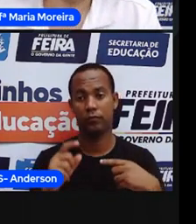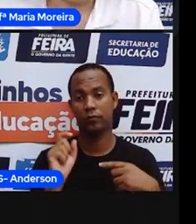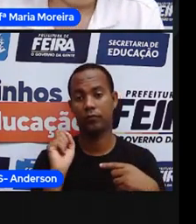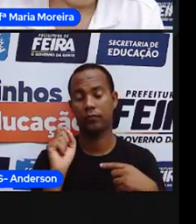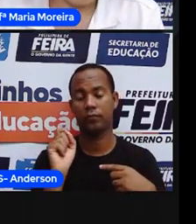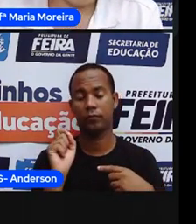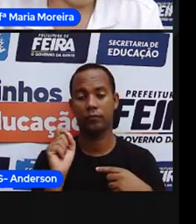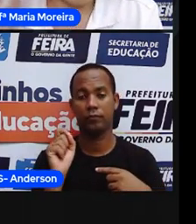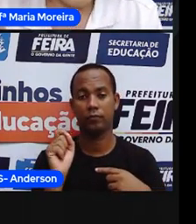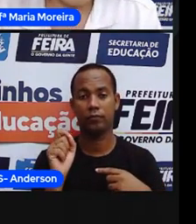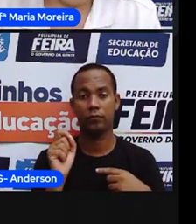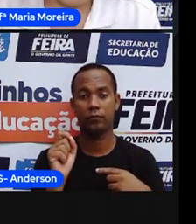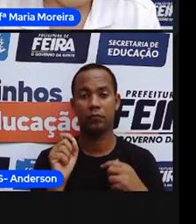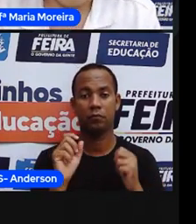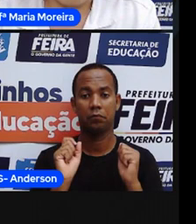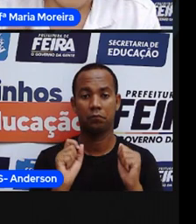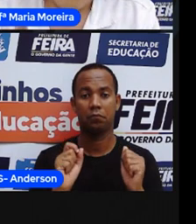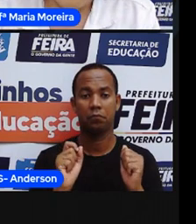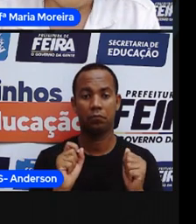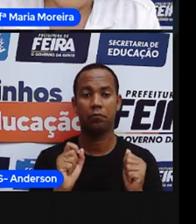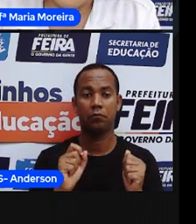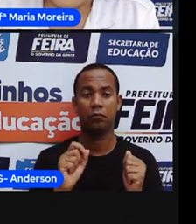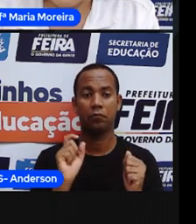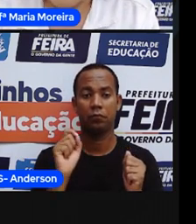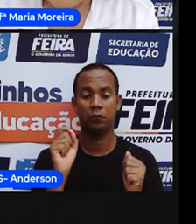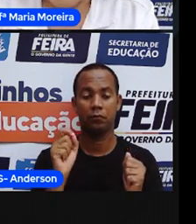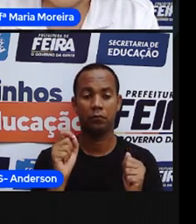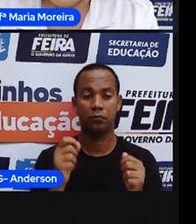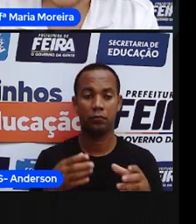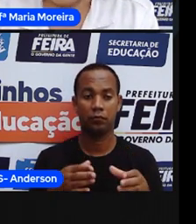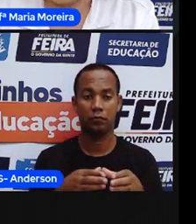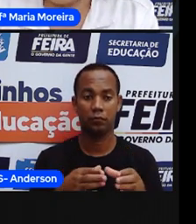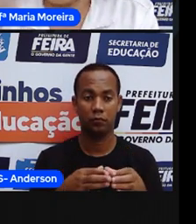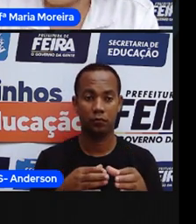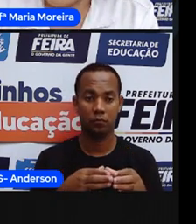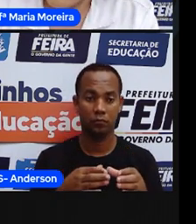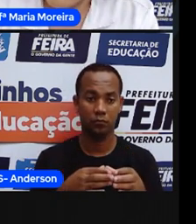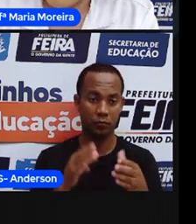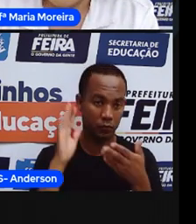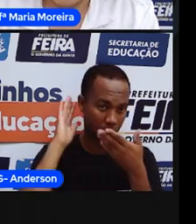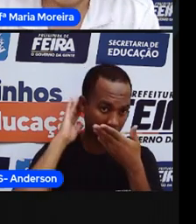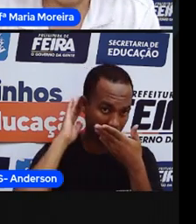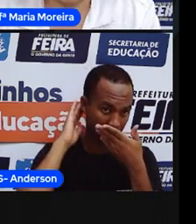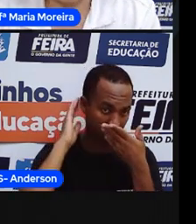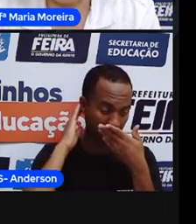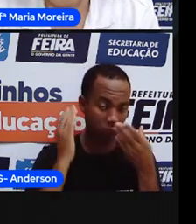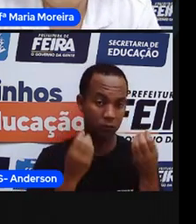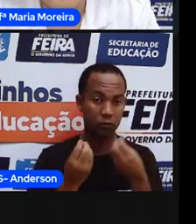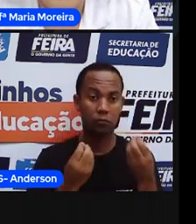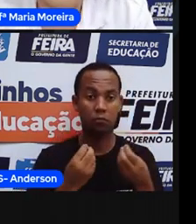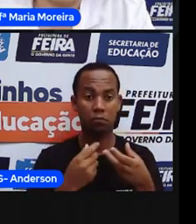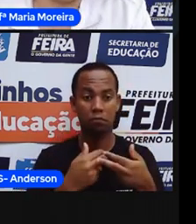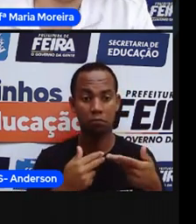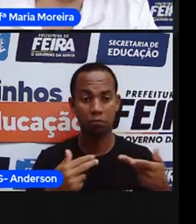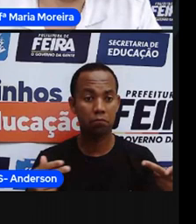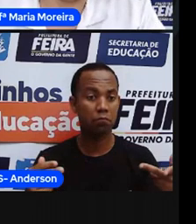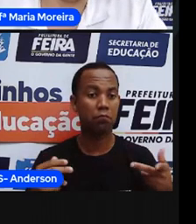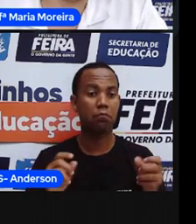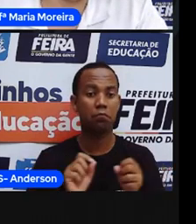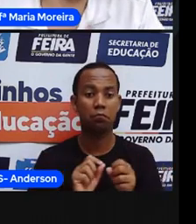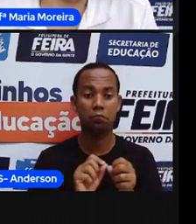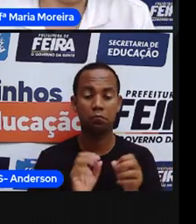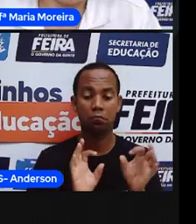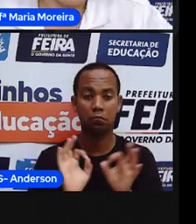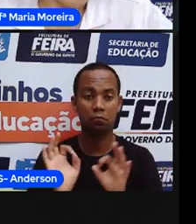né? De um indígena que vai falar com propriedade sobre a culinária, das coisas que eles utilizam, e que